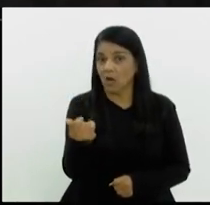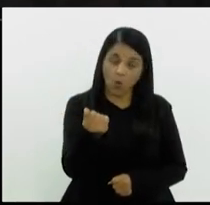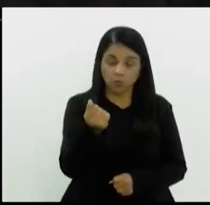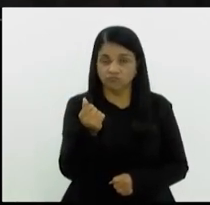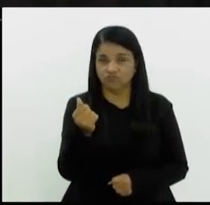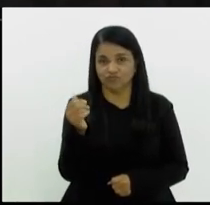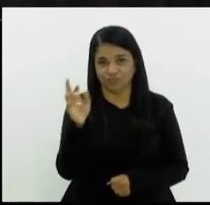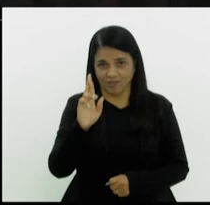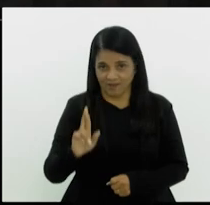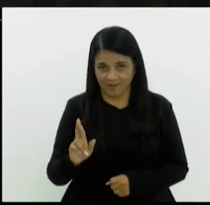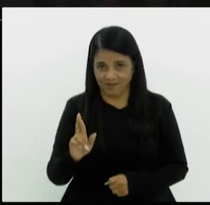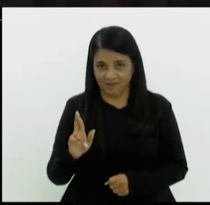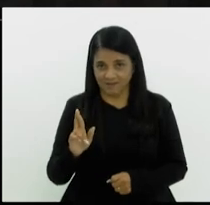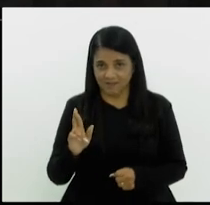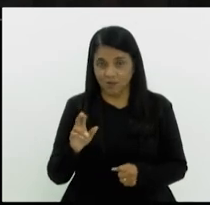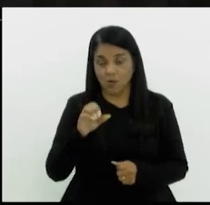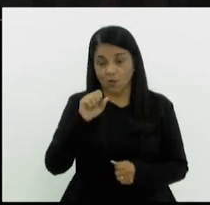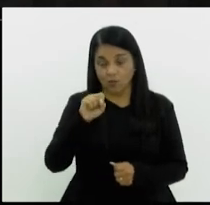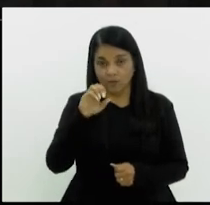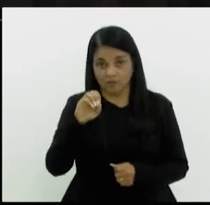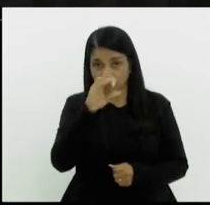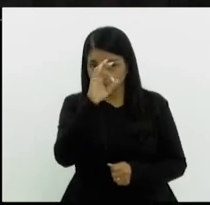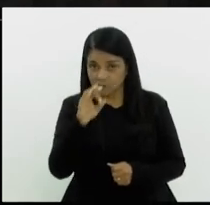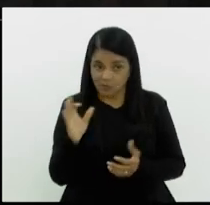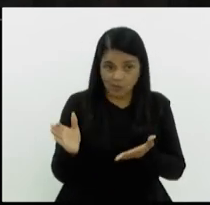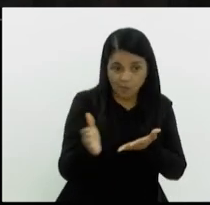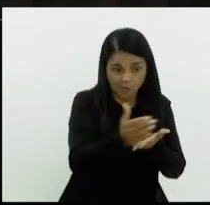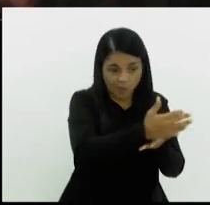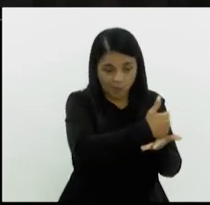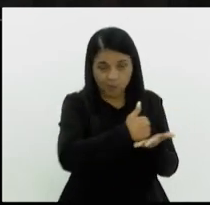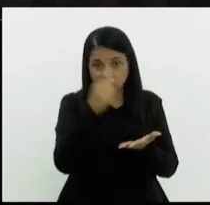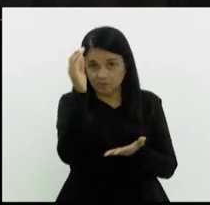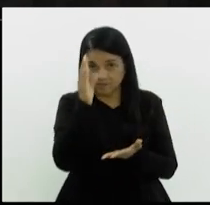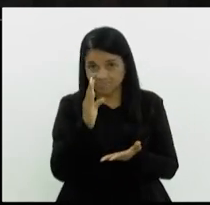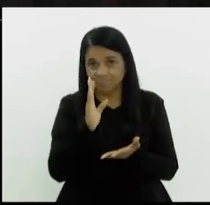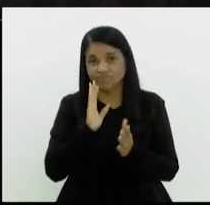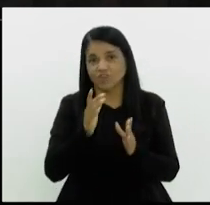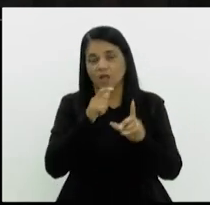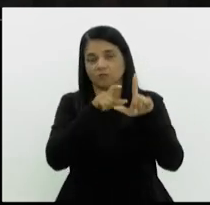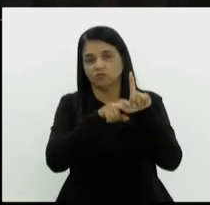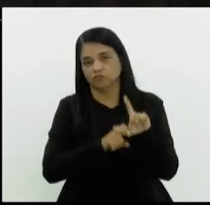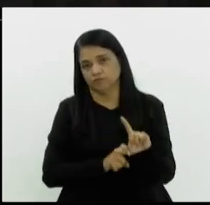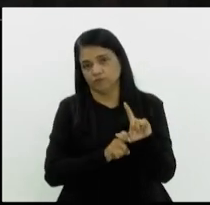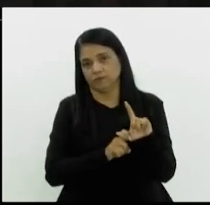80% de toda a nossa arrecadação, pessoal, está comprometida.